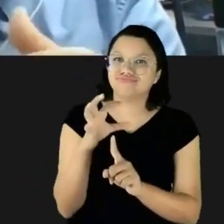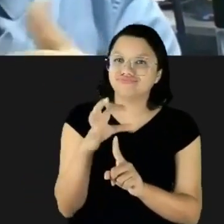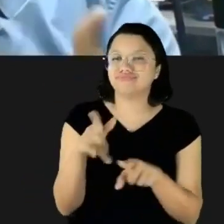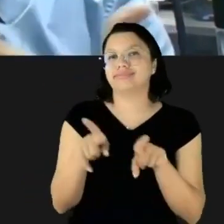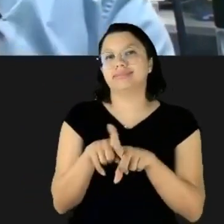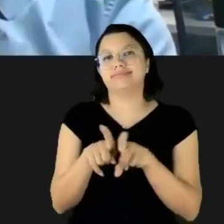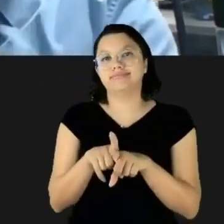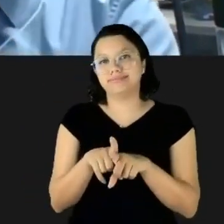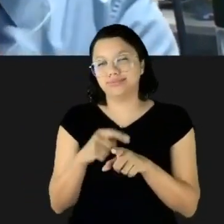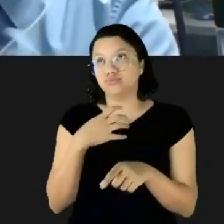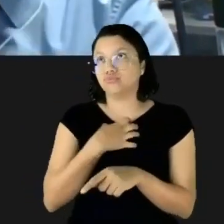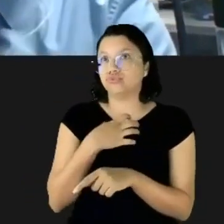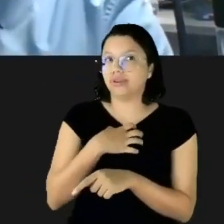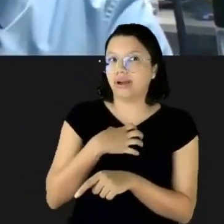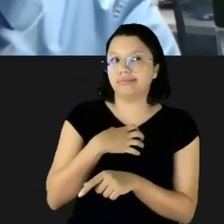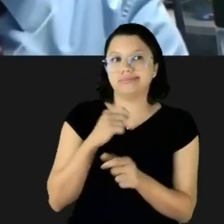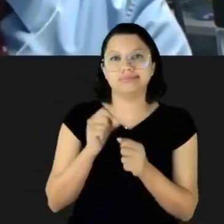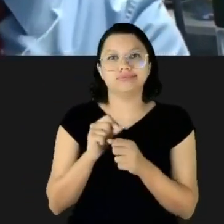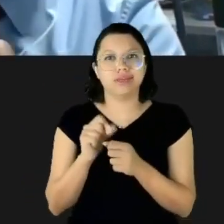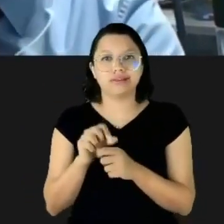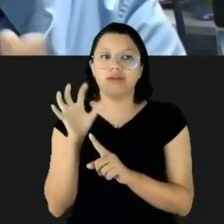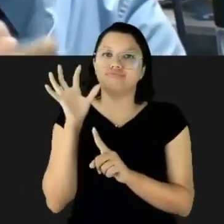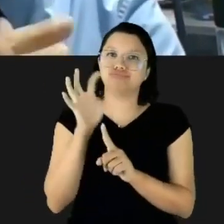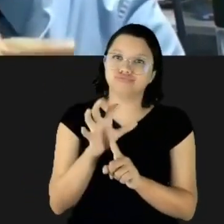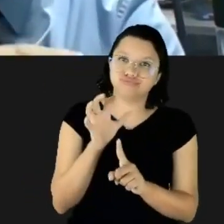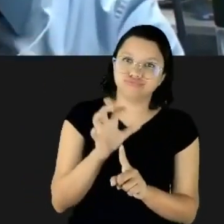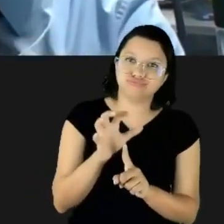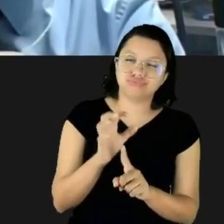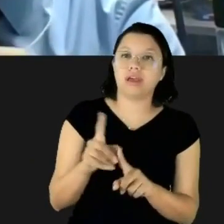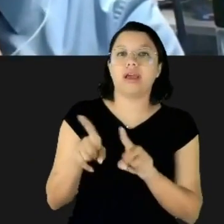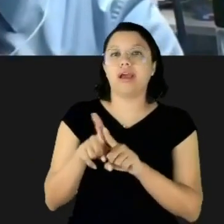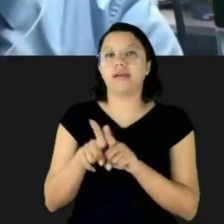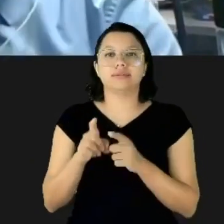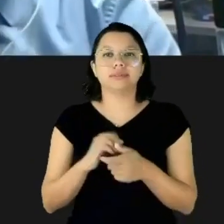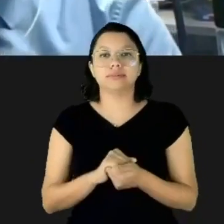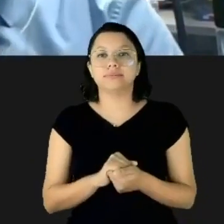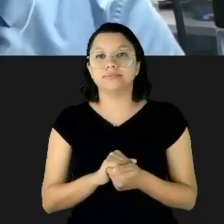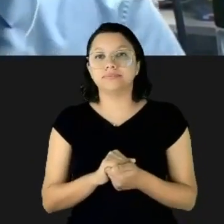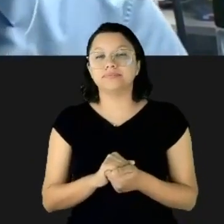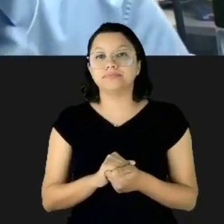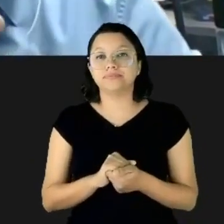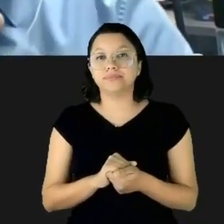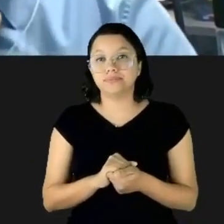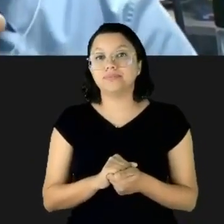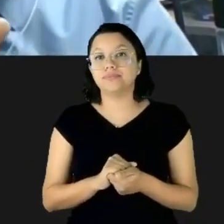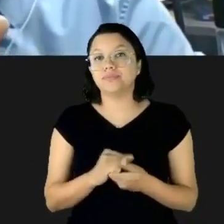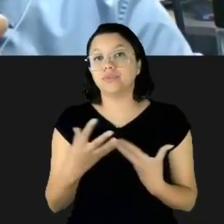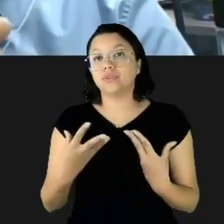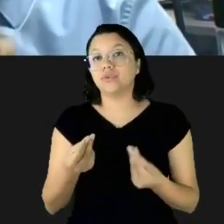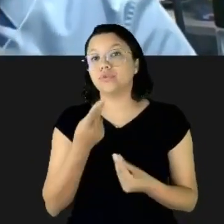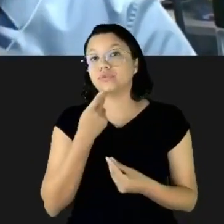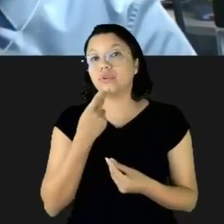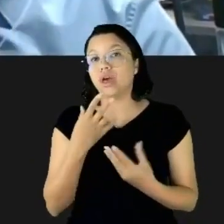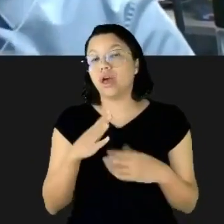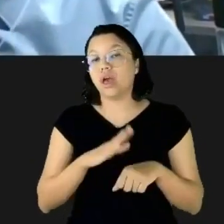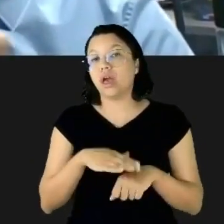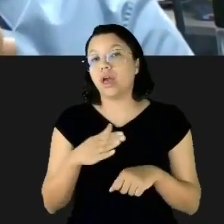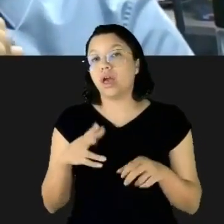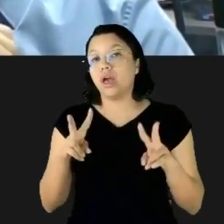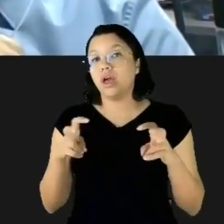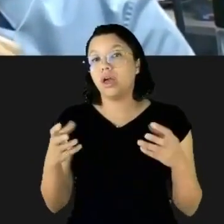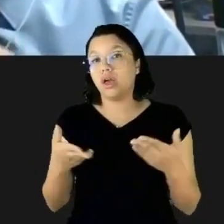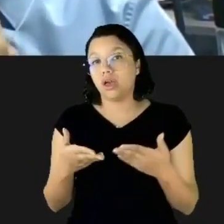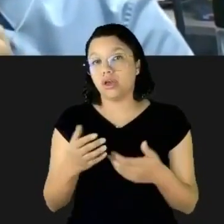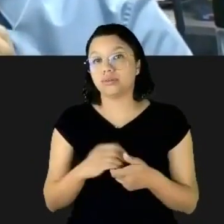o seu modo de agir influencia. Isso nós vamos falar um pouco mais nessa